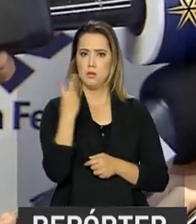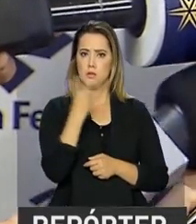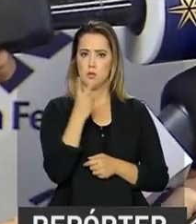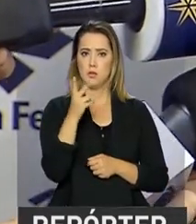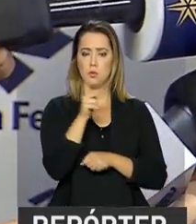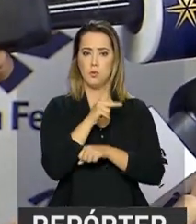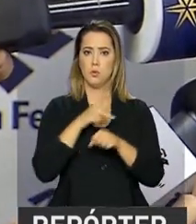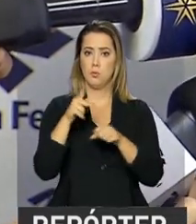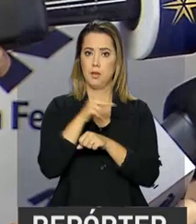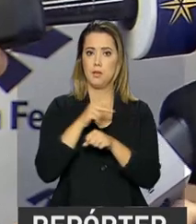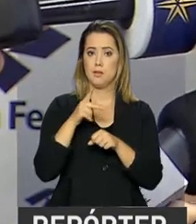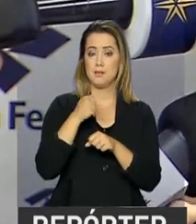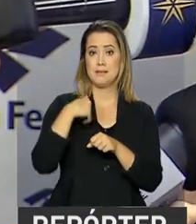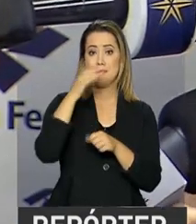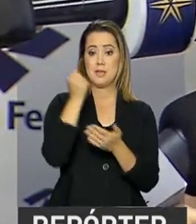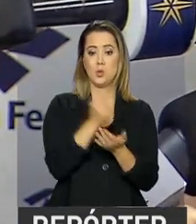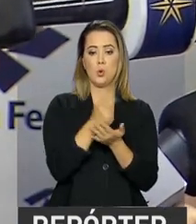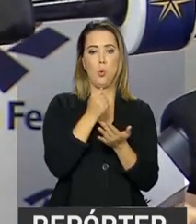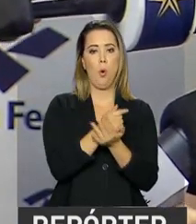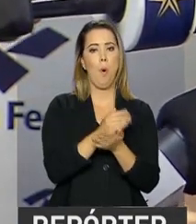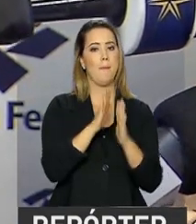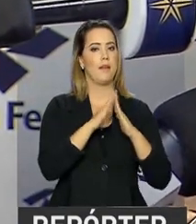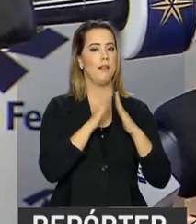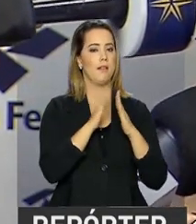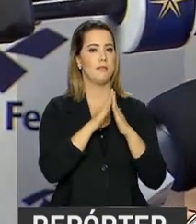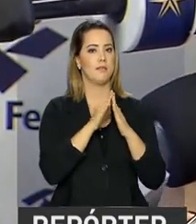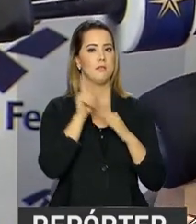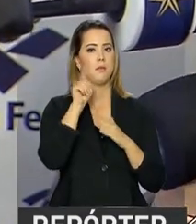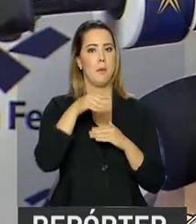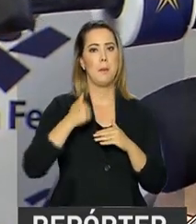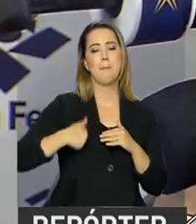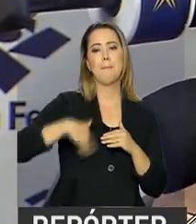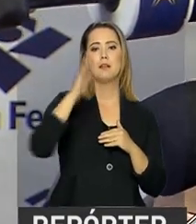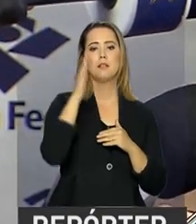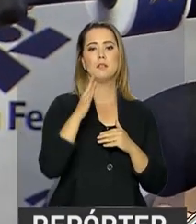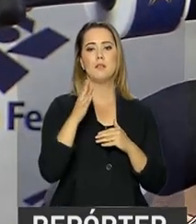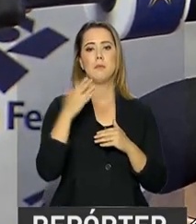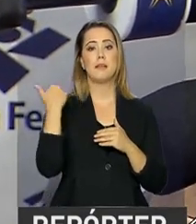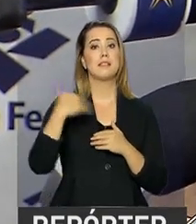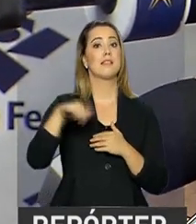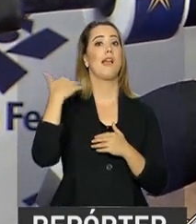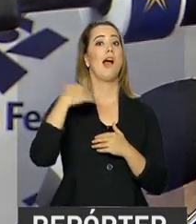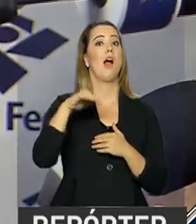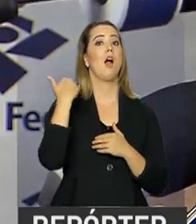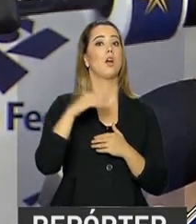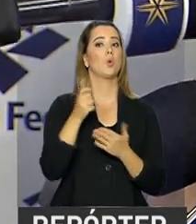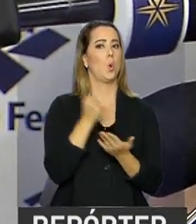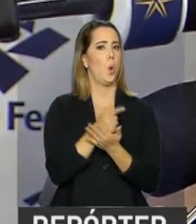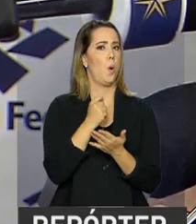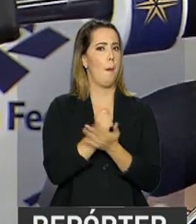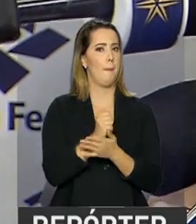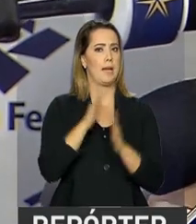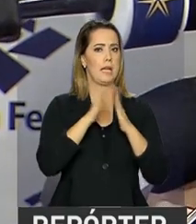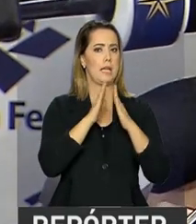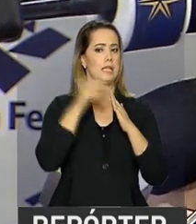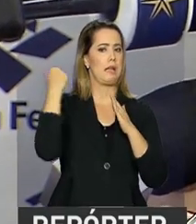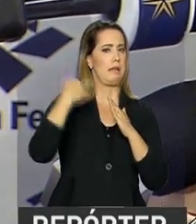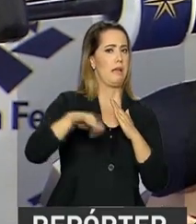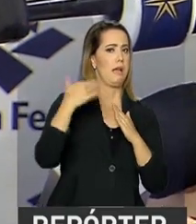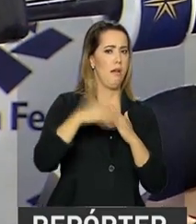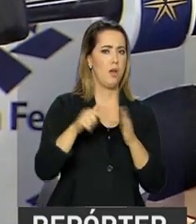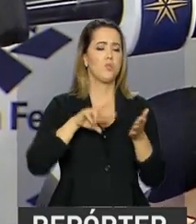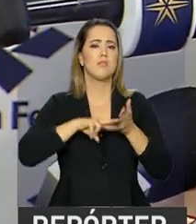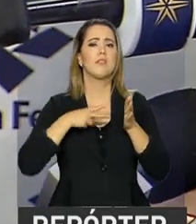nacionalidade que mais adquire imóveis em Miami são os os brasileiros que compram os imóveis mais caros eles respondem por 12% de todas as